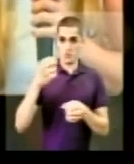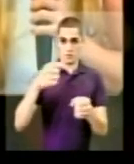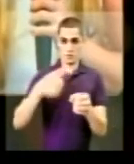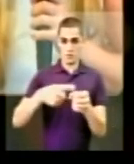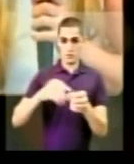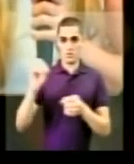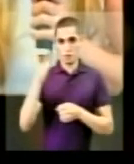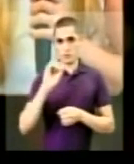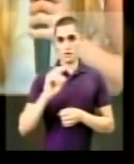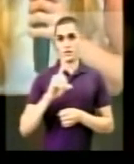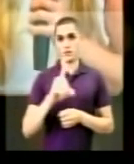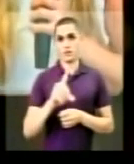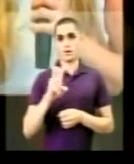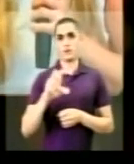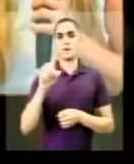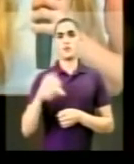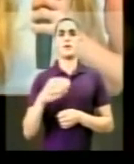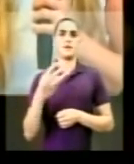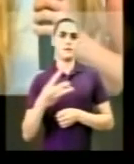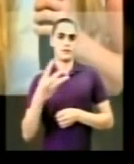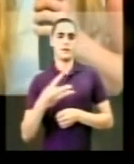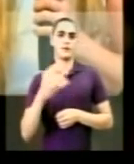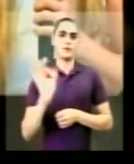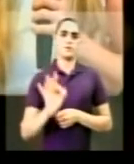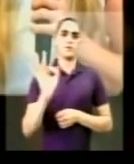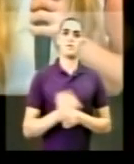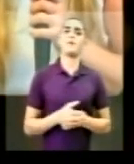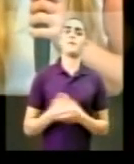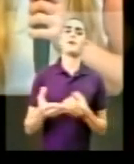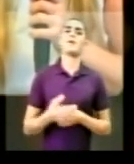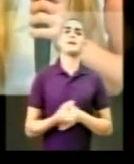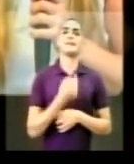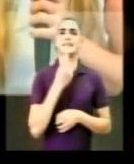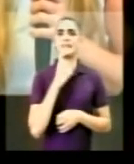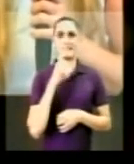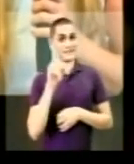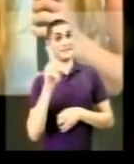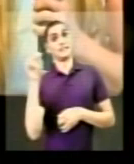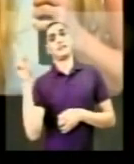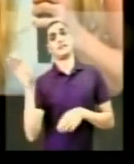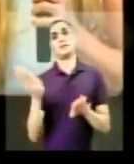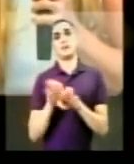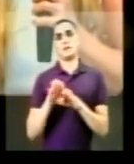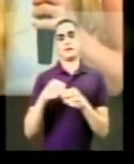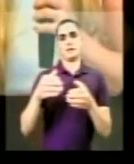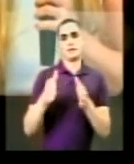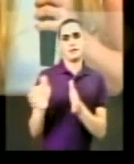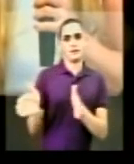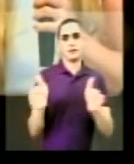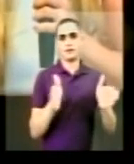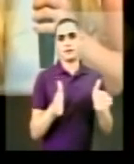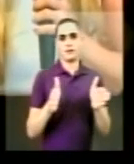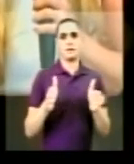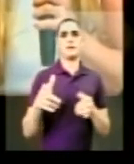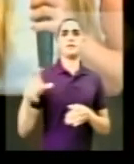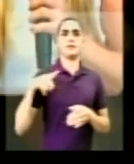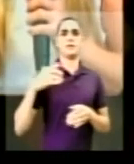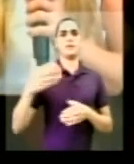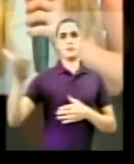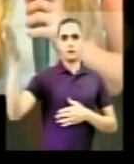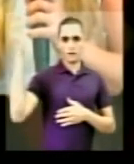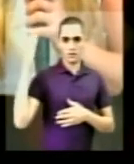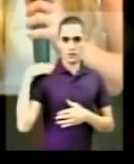foi 15,3%. O município de Campinas, naquele período, estava com